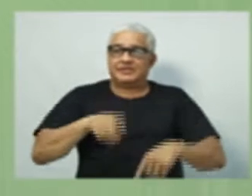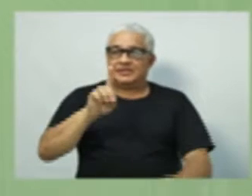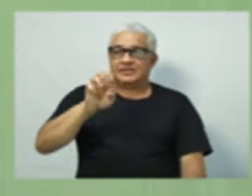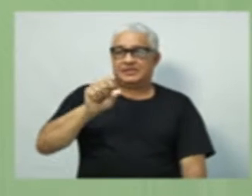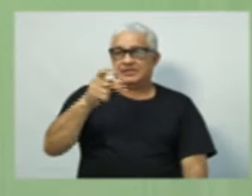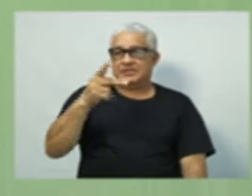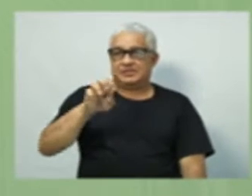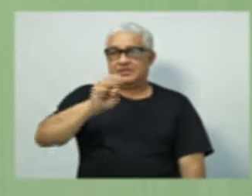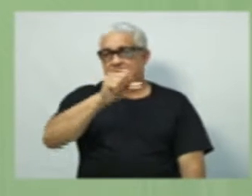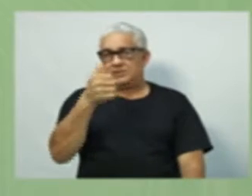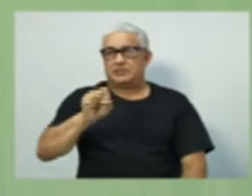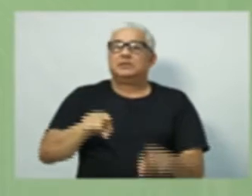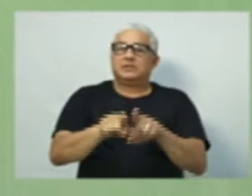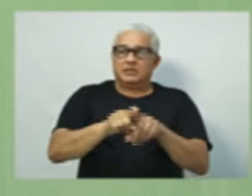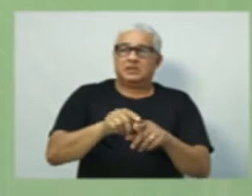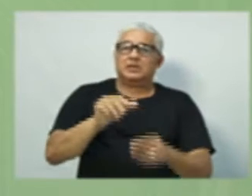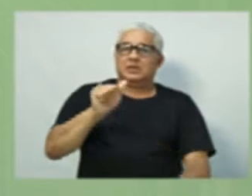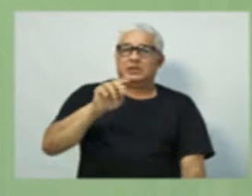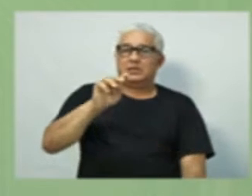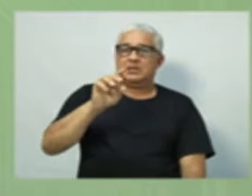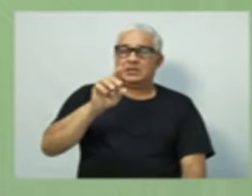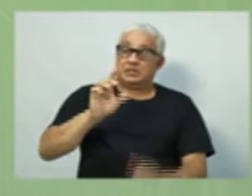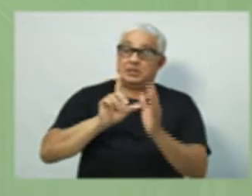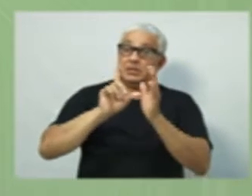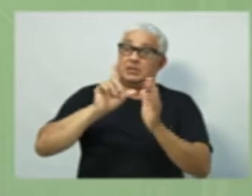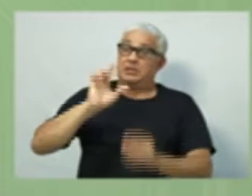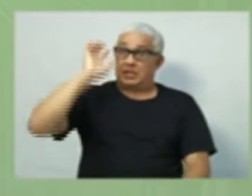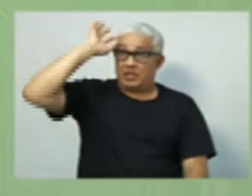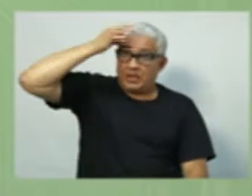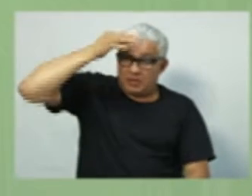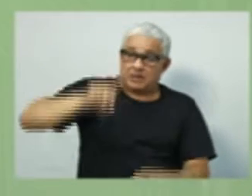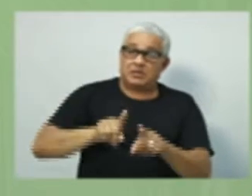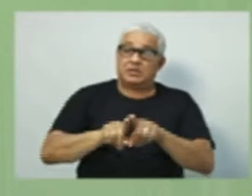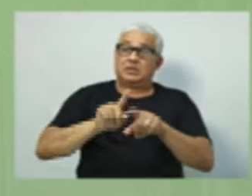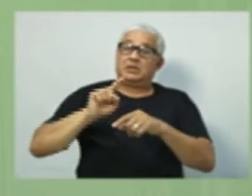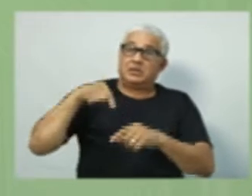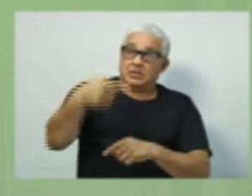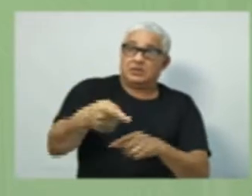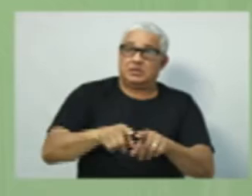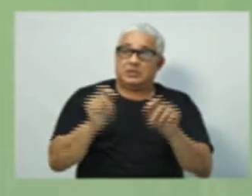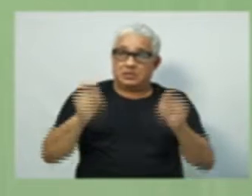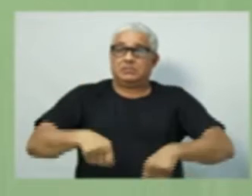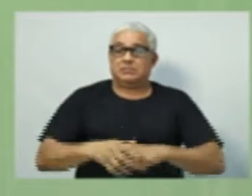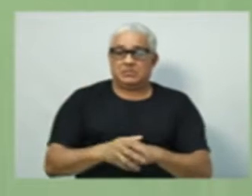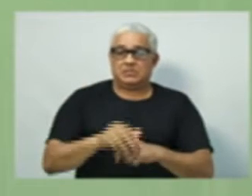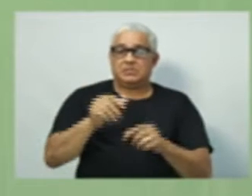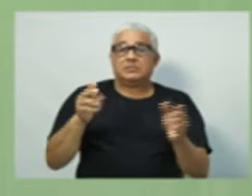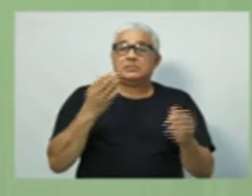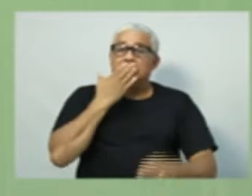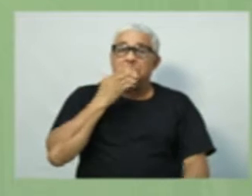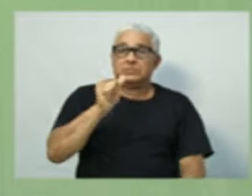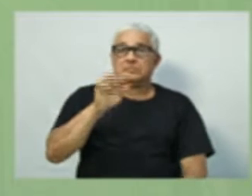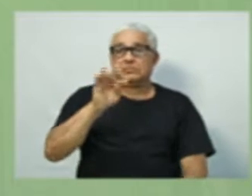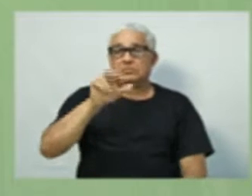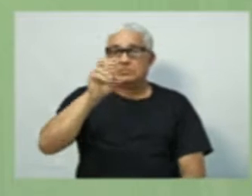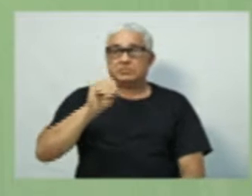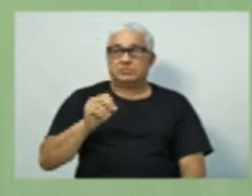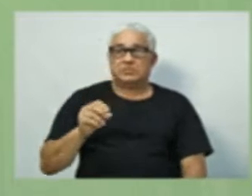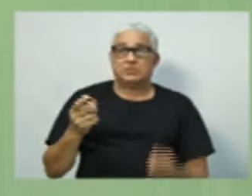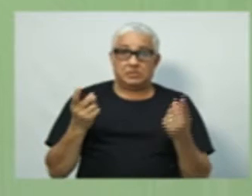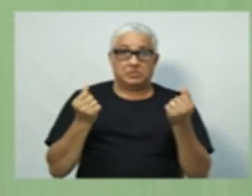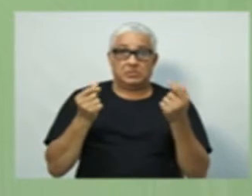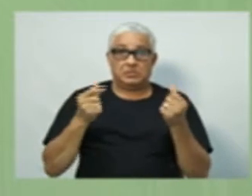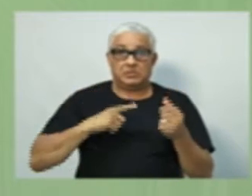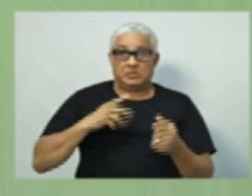empregados e adiantamentos a fornecedores também é um tipo de ativo ok são valores que você tem a